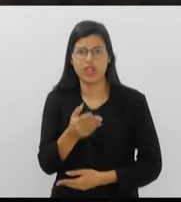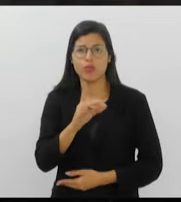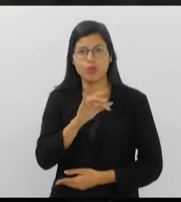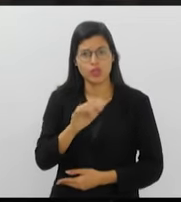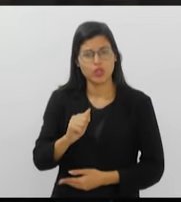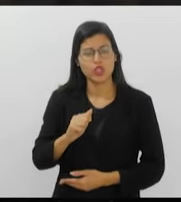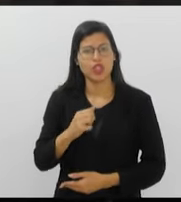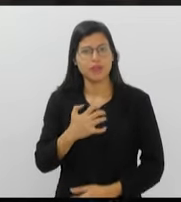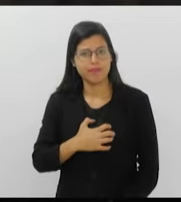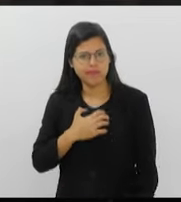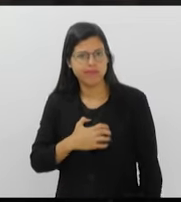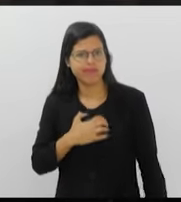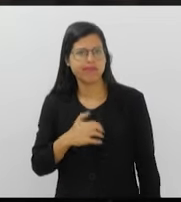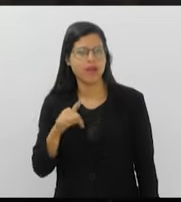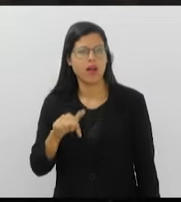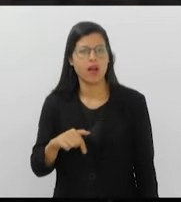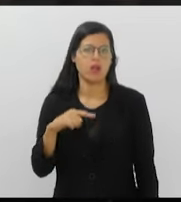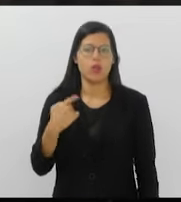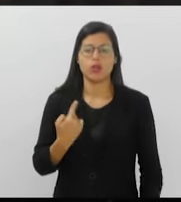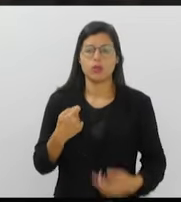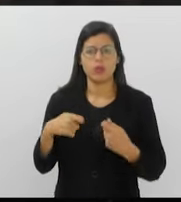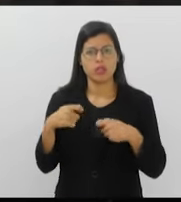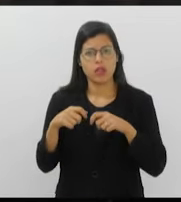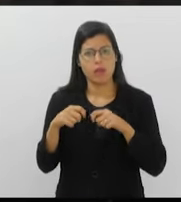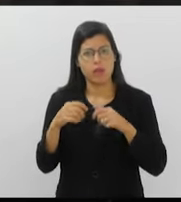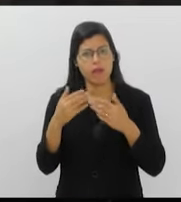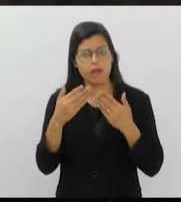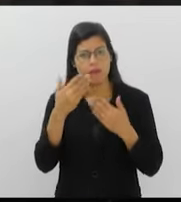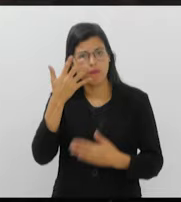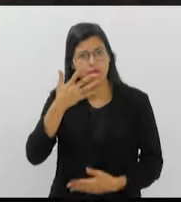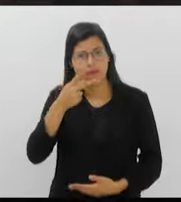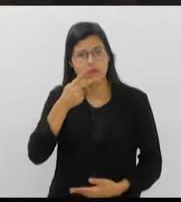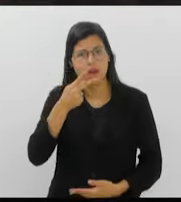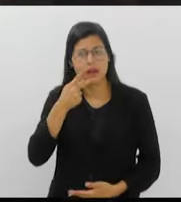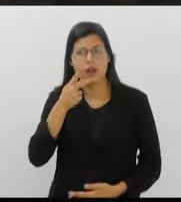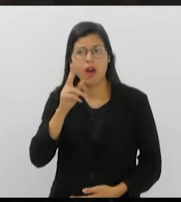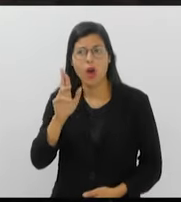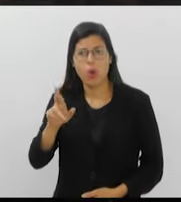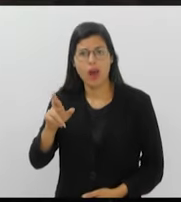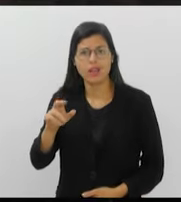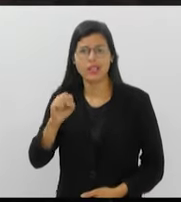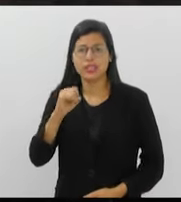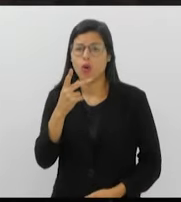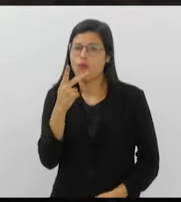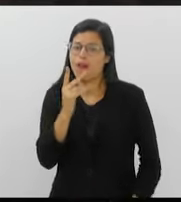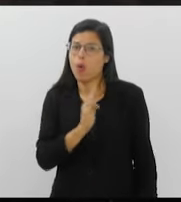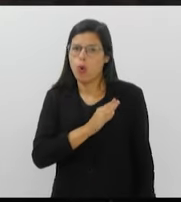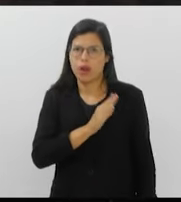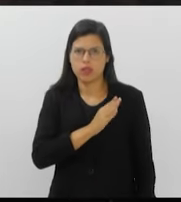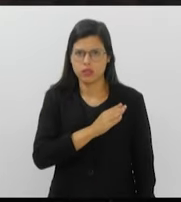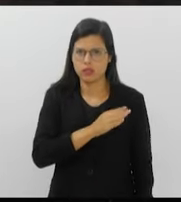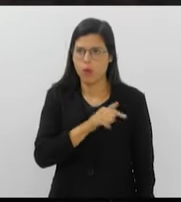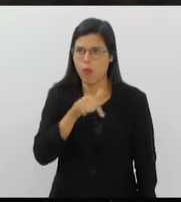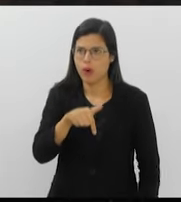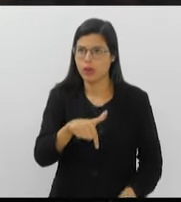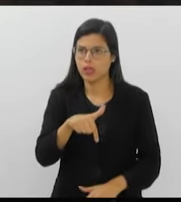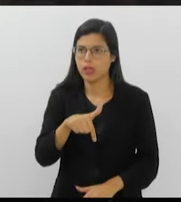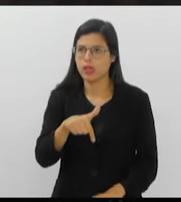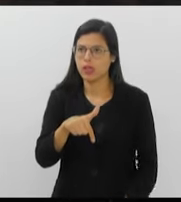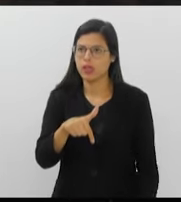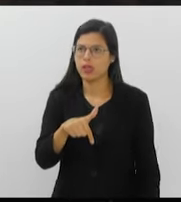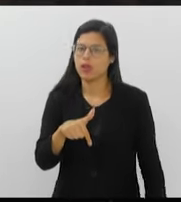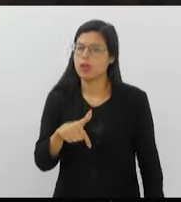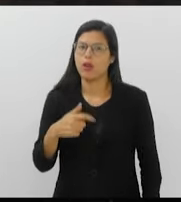revolta. A gente aqui tem que falar com a razão, porque se eu tivesse que falar com o coração aqui, ia até que desligar a